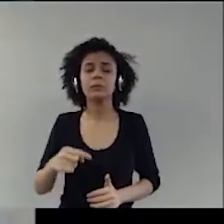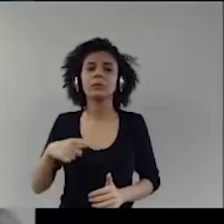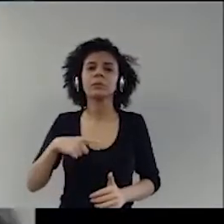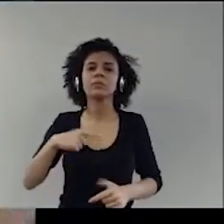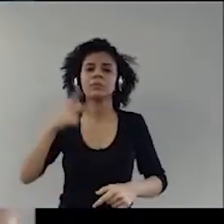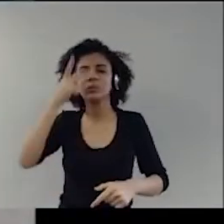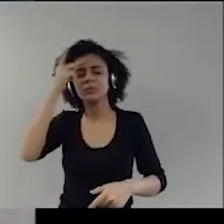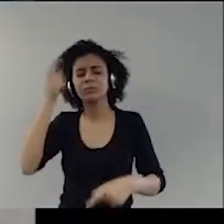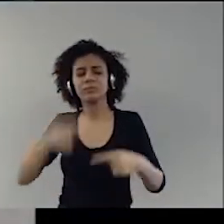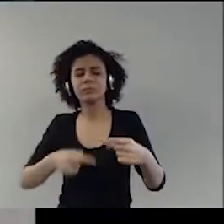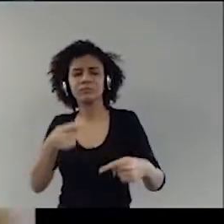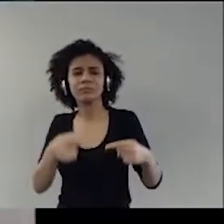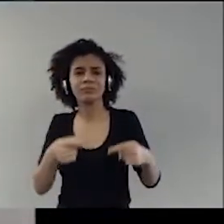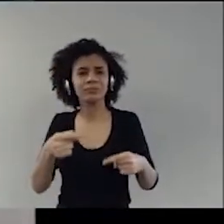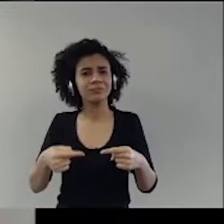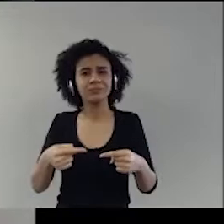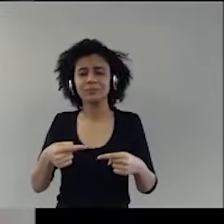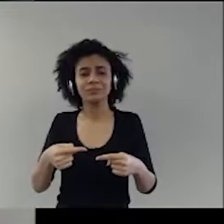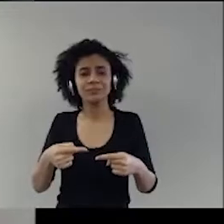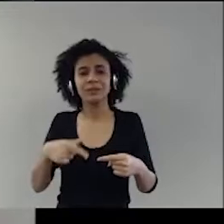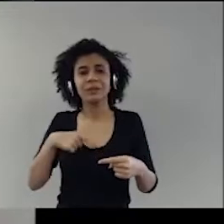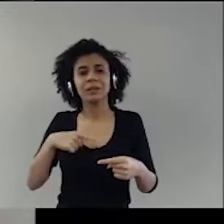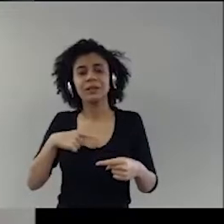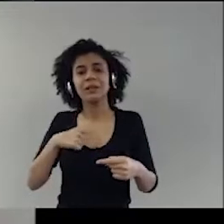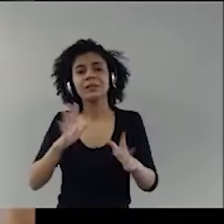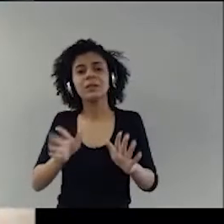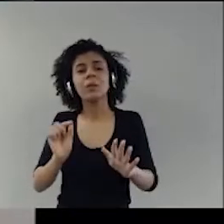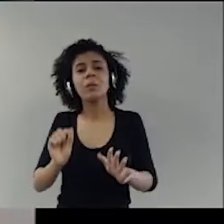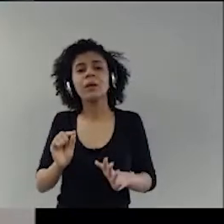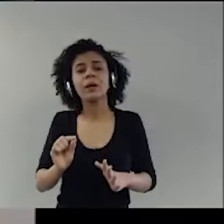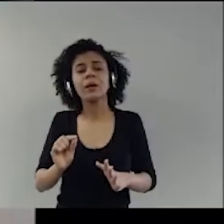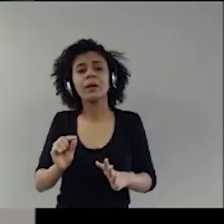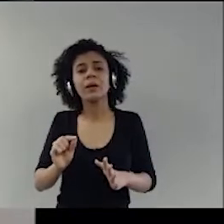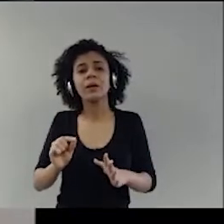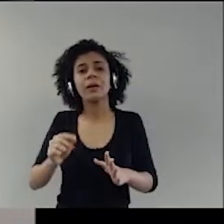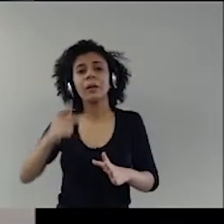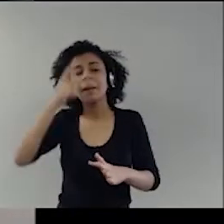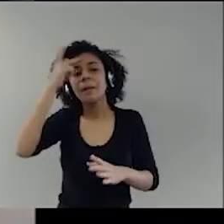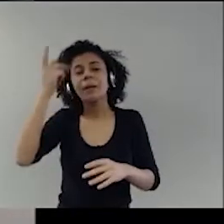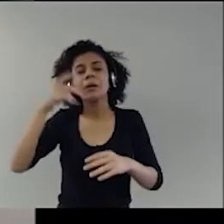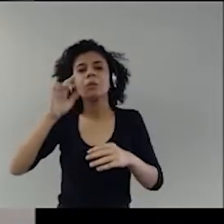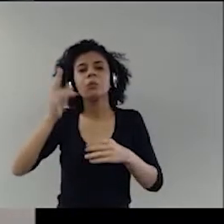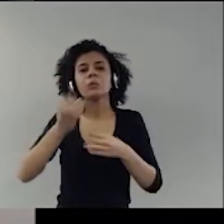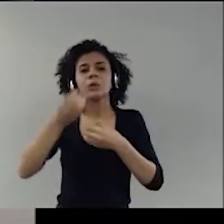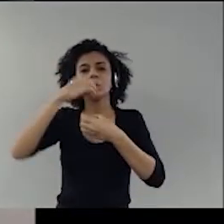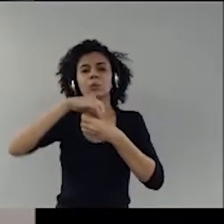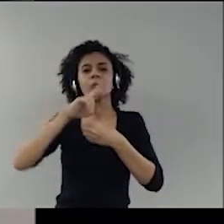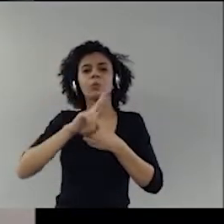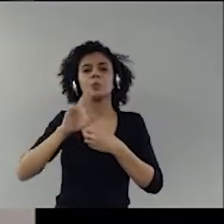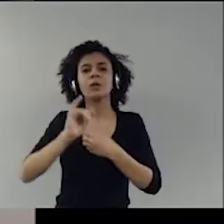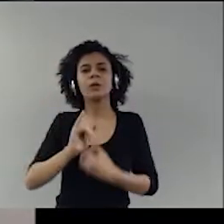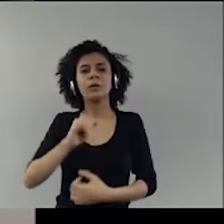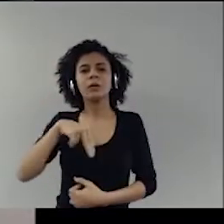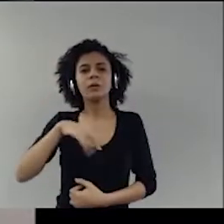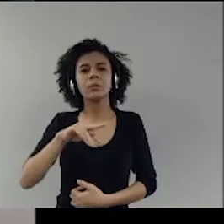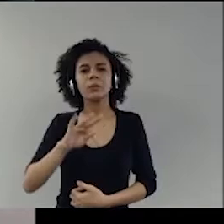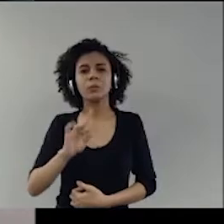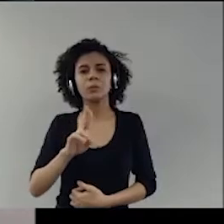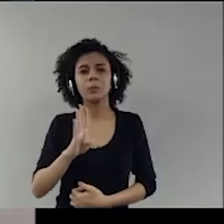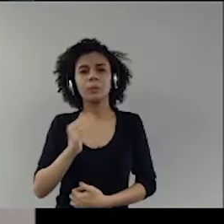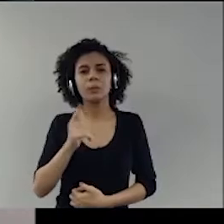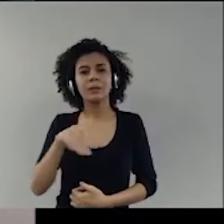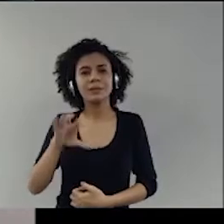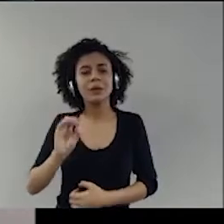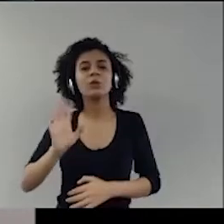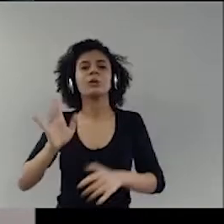numa discussão infindável que se teve com o kit intubação. Já havíamos passado pelo episódio máscara,